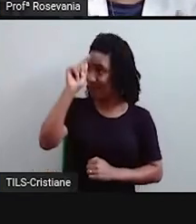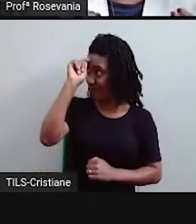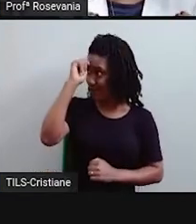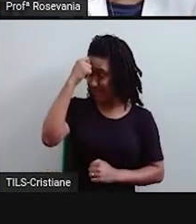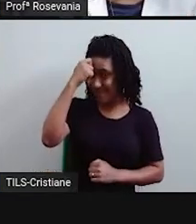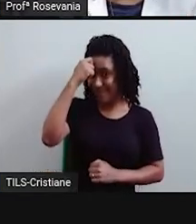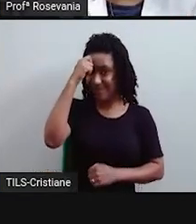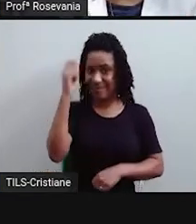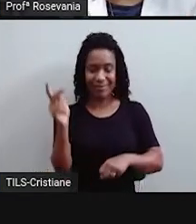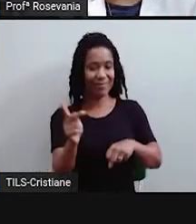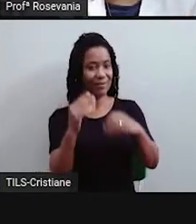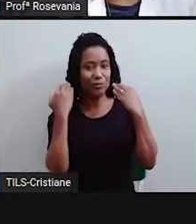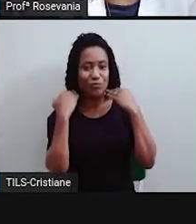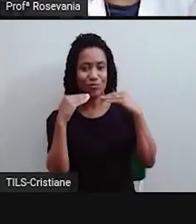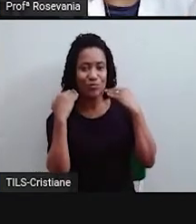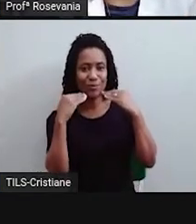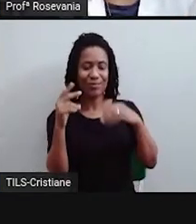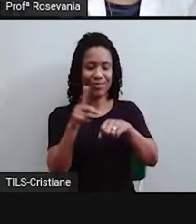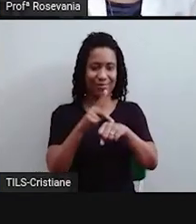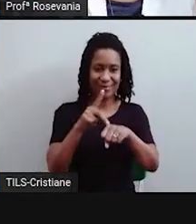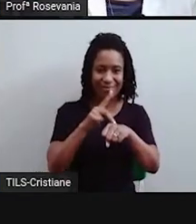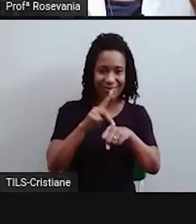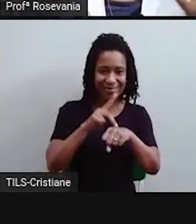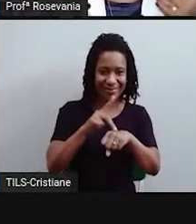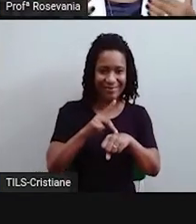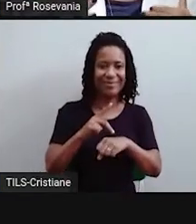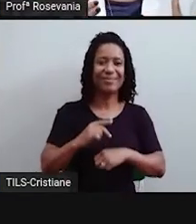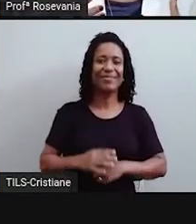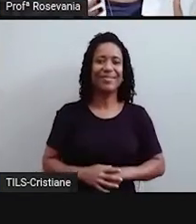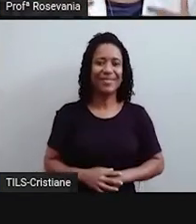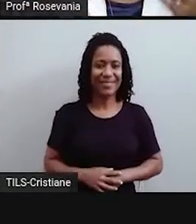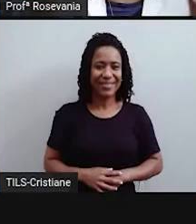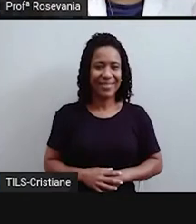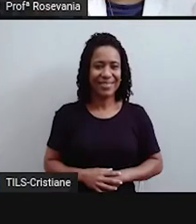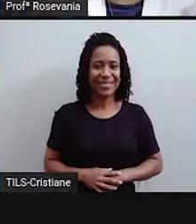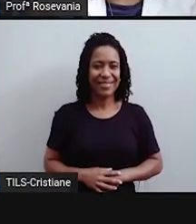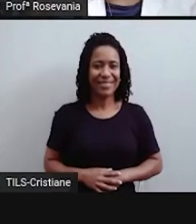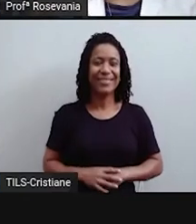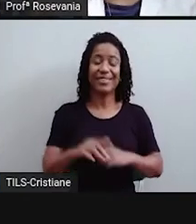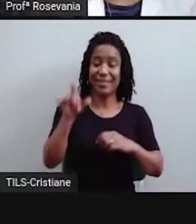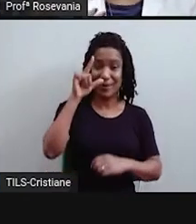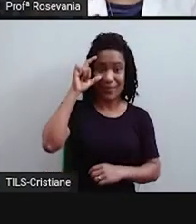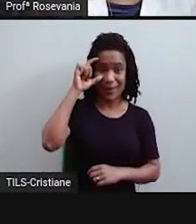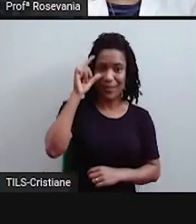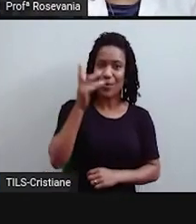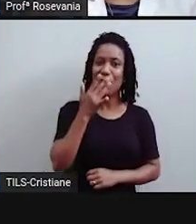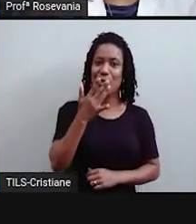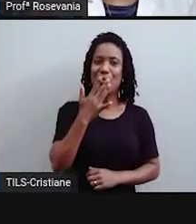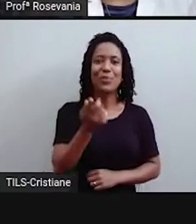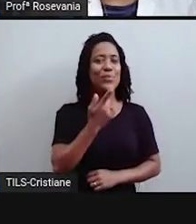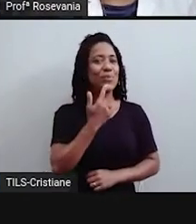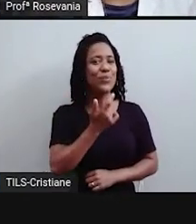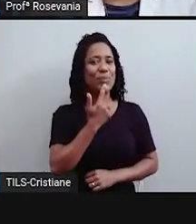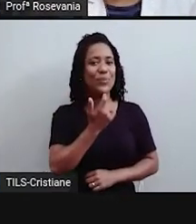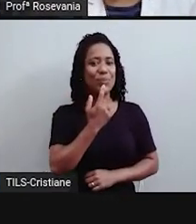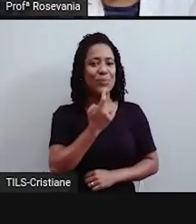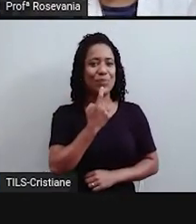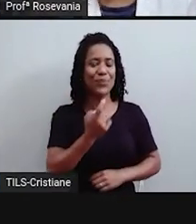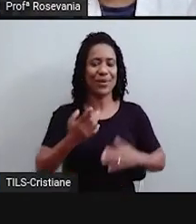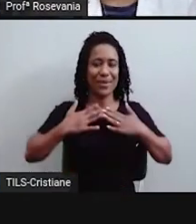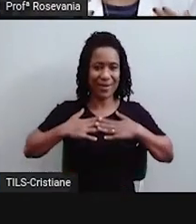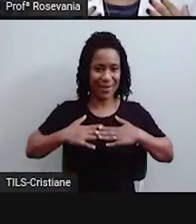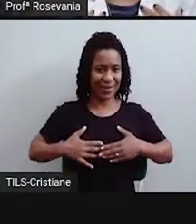negra, de cabelos negros, na altura do ombro. Eu uso um óculos vermelho, estou trajando uma blusa